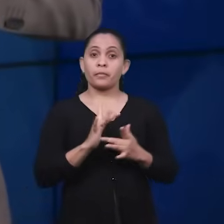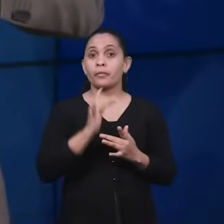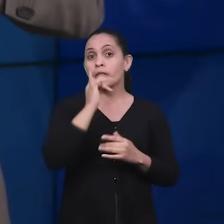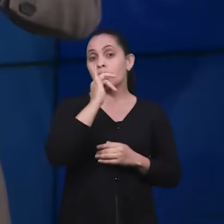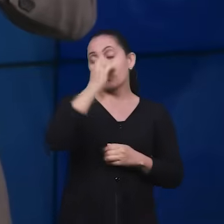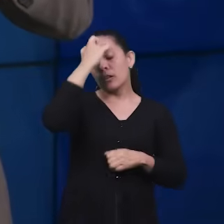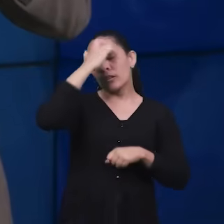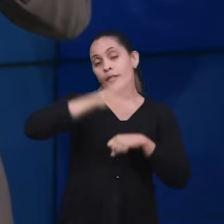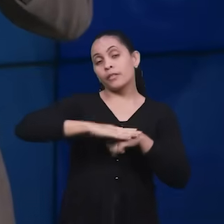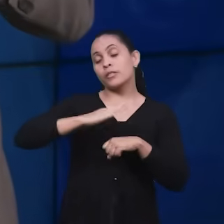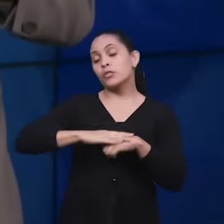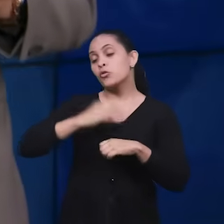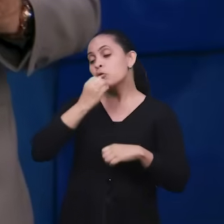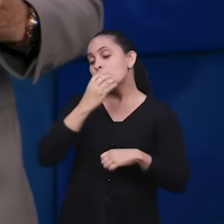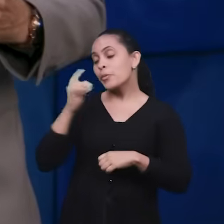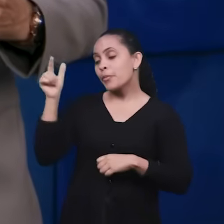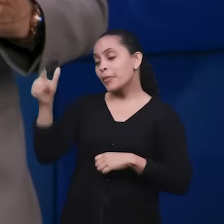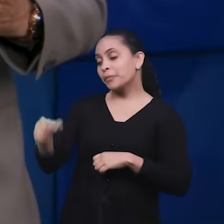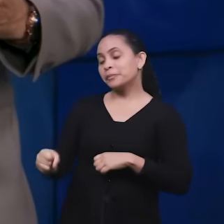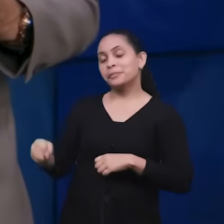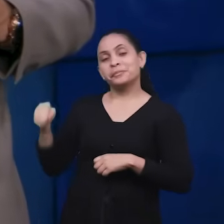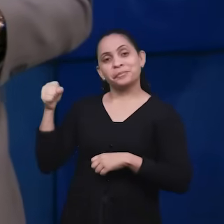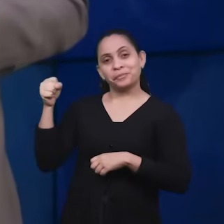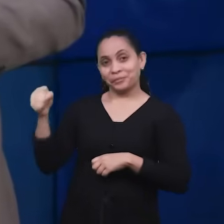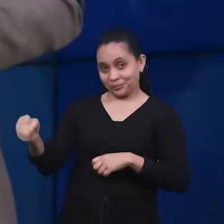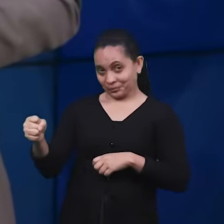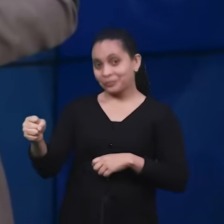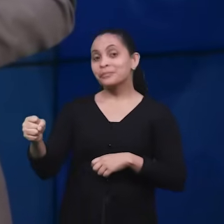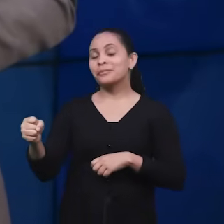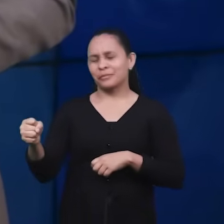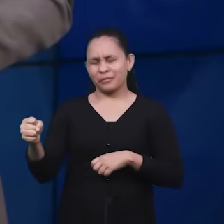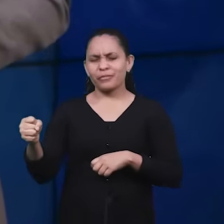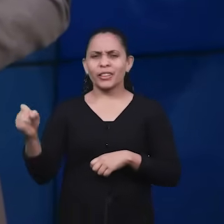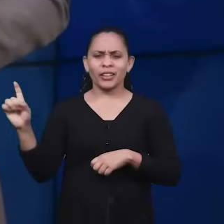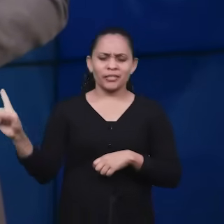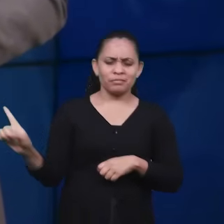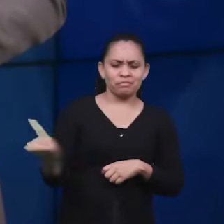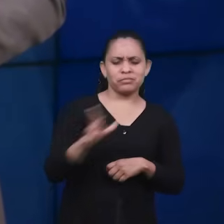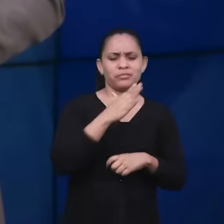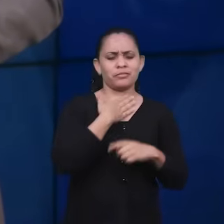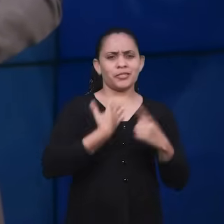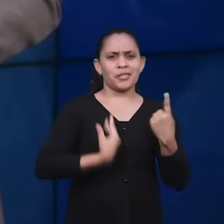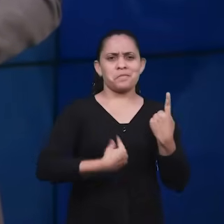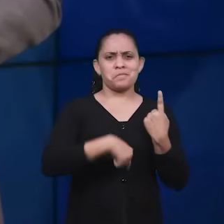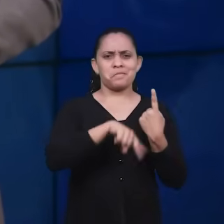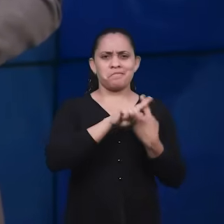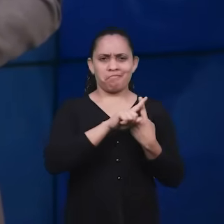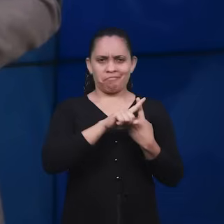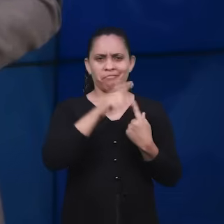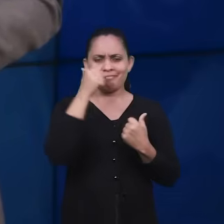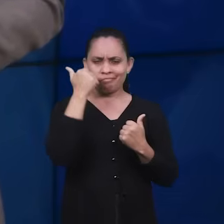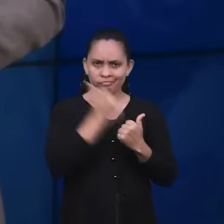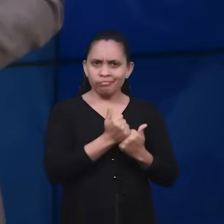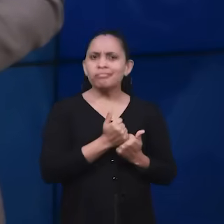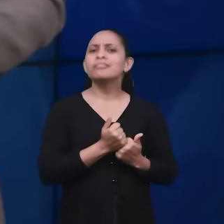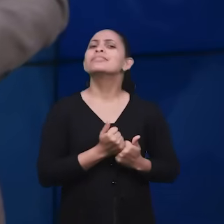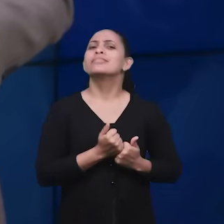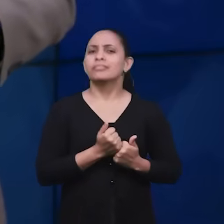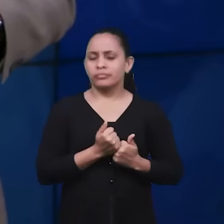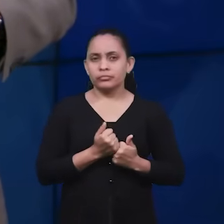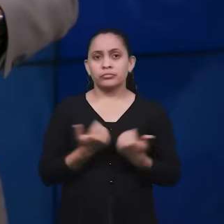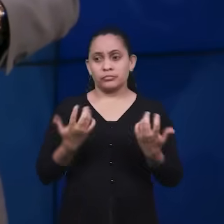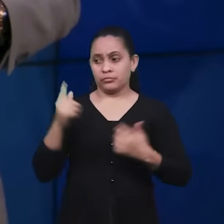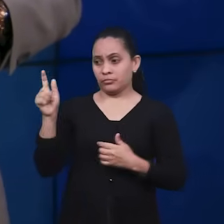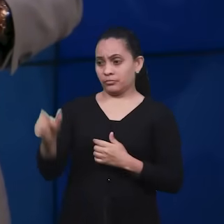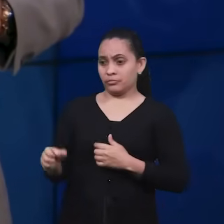Jesus está se revelando como o bom pastor, aquele que dá vida pelas suas ovelhas. Ele